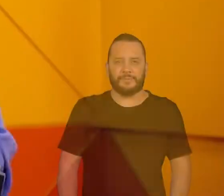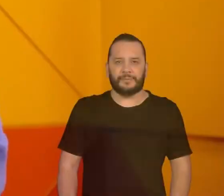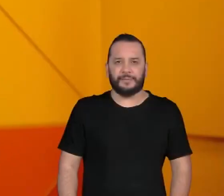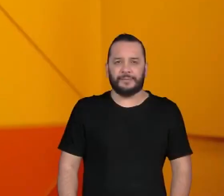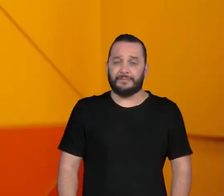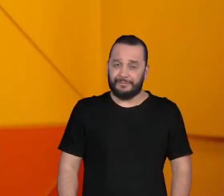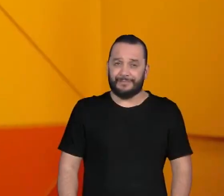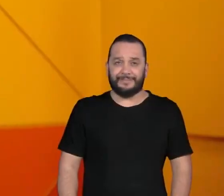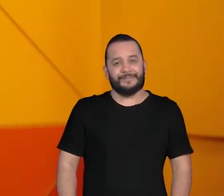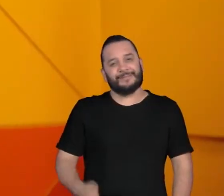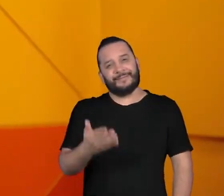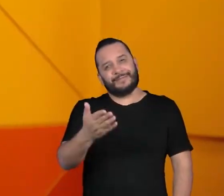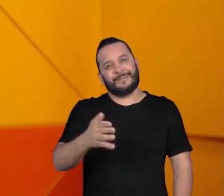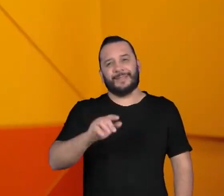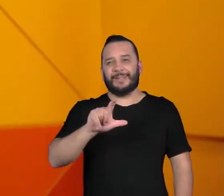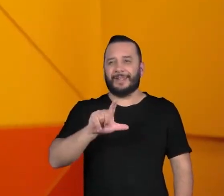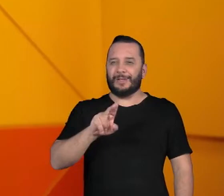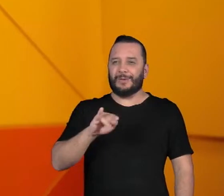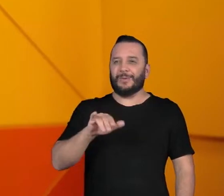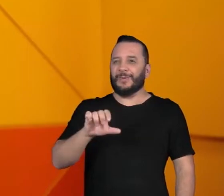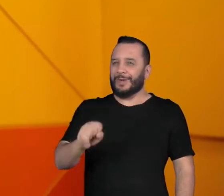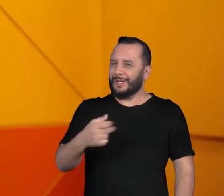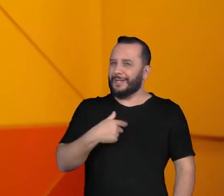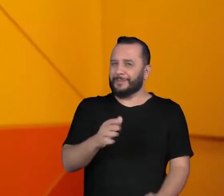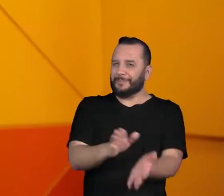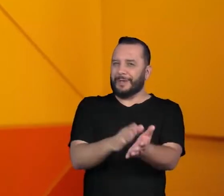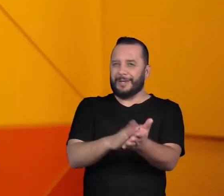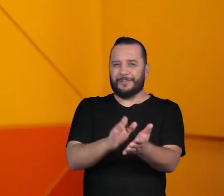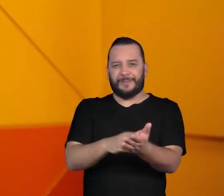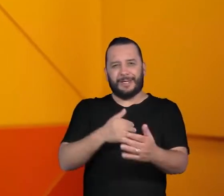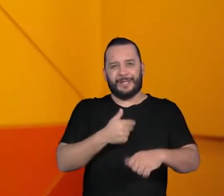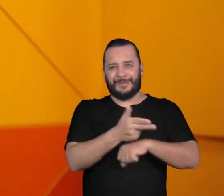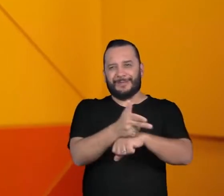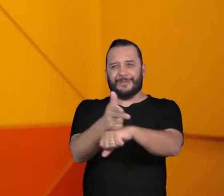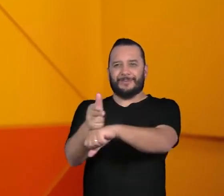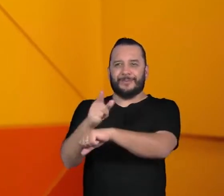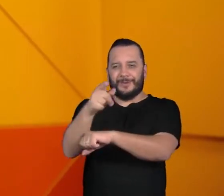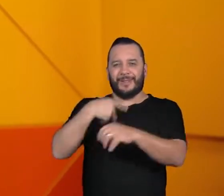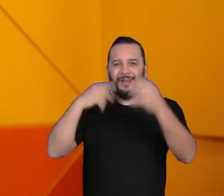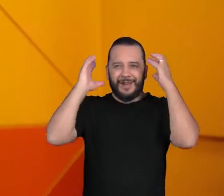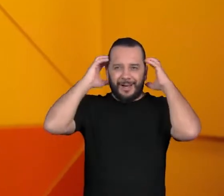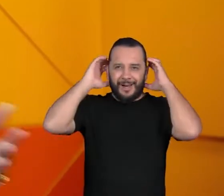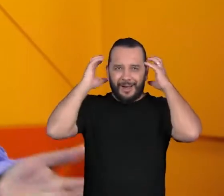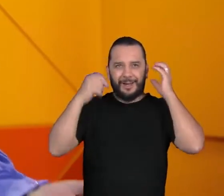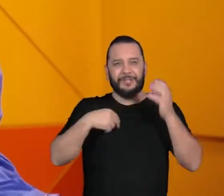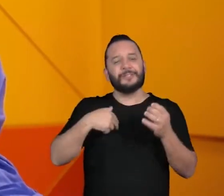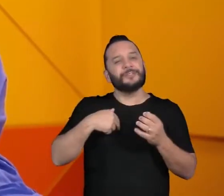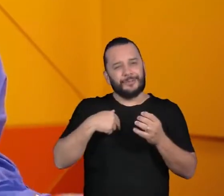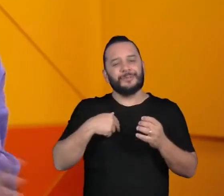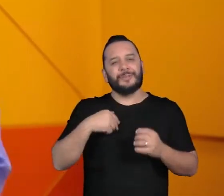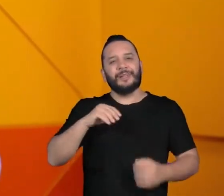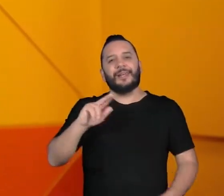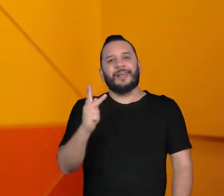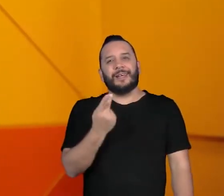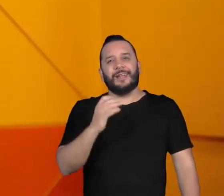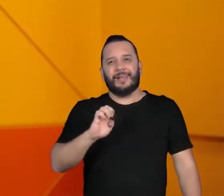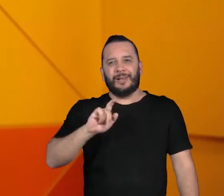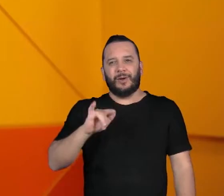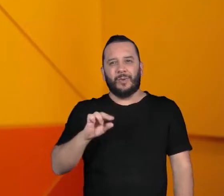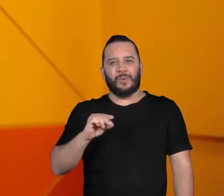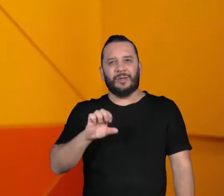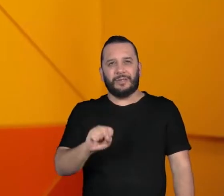Aí, Lucas, nosso vídeo repórter, arrasou lá na Rádio Comunitária de Heliópolis. Milena, você cresceu ouvindo